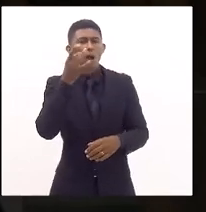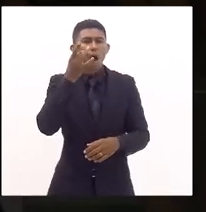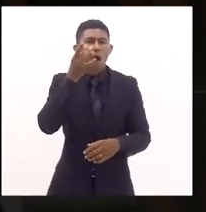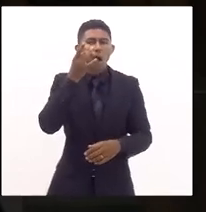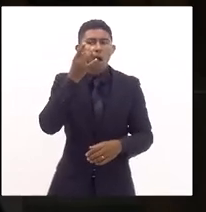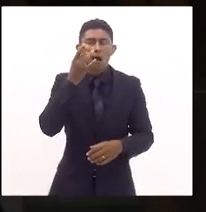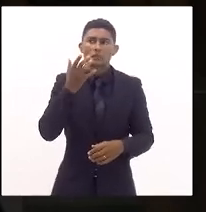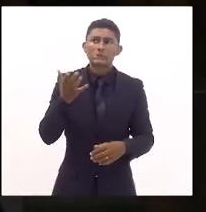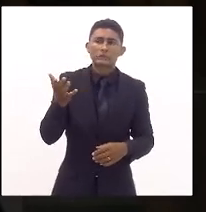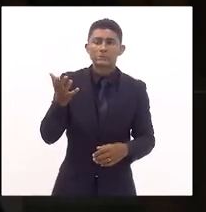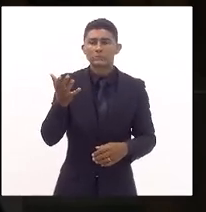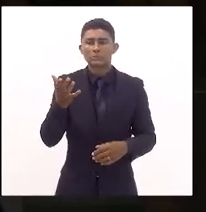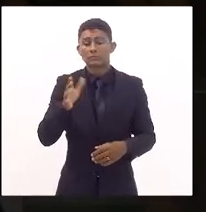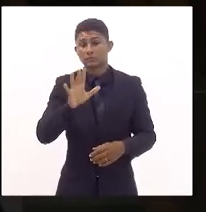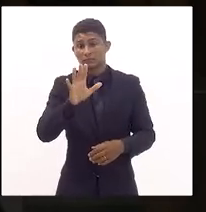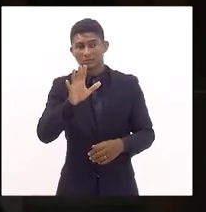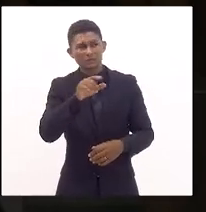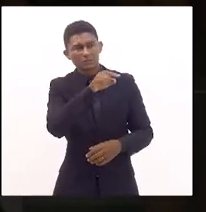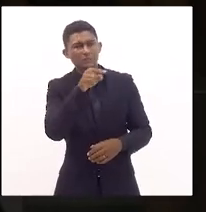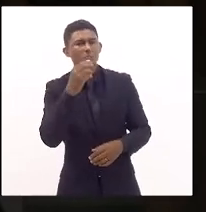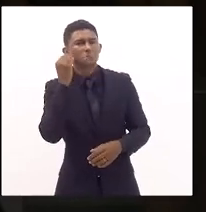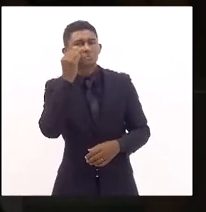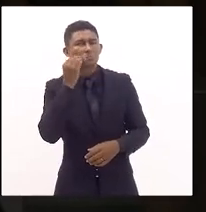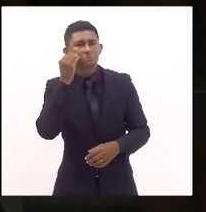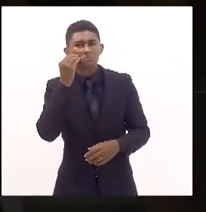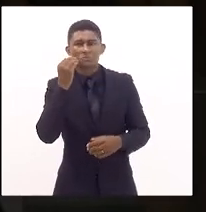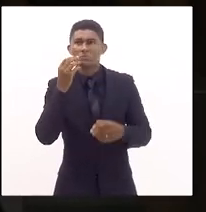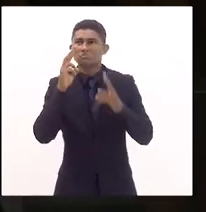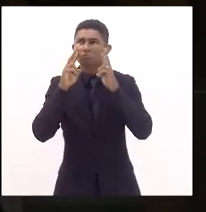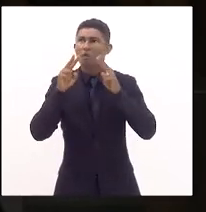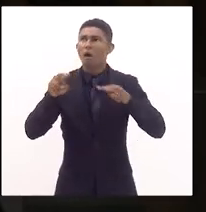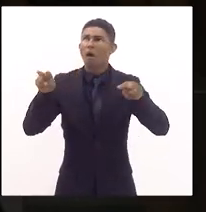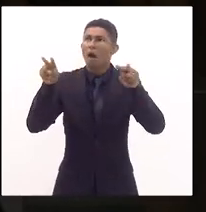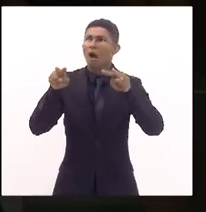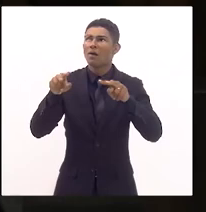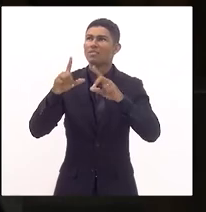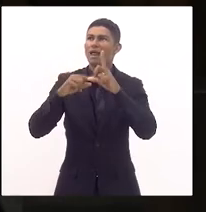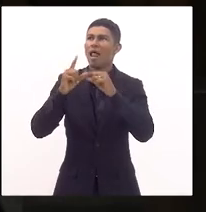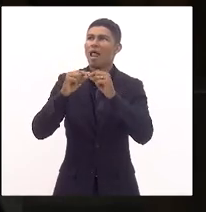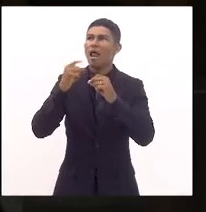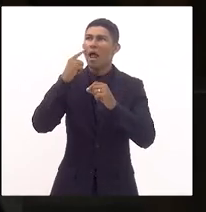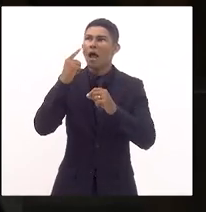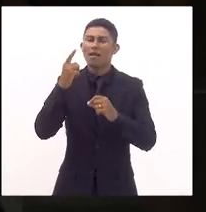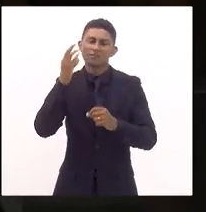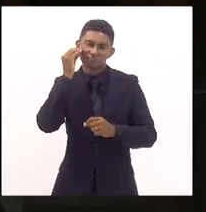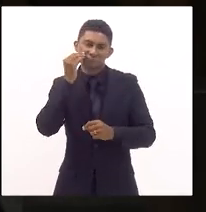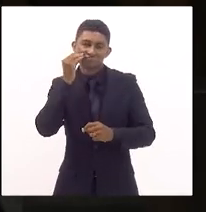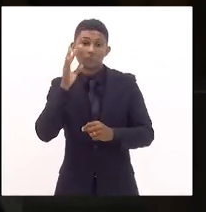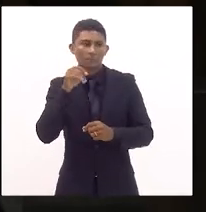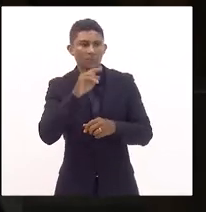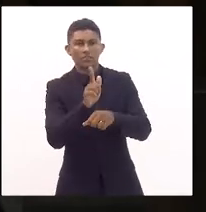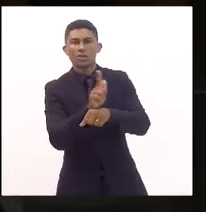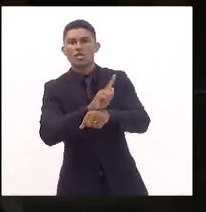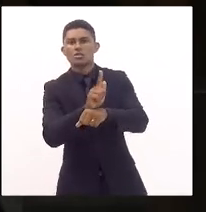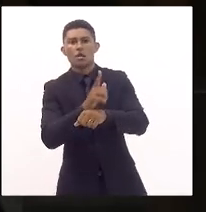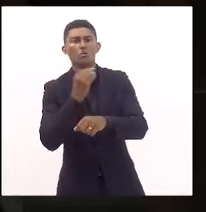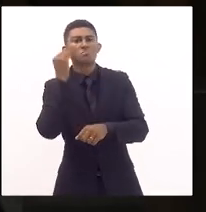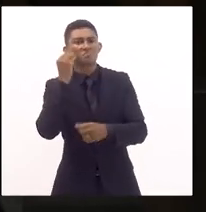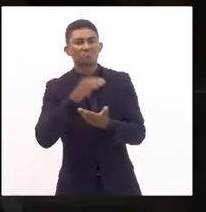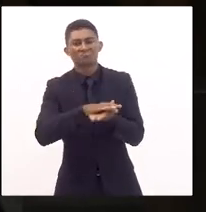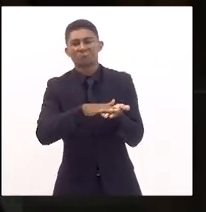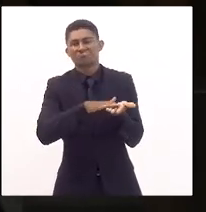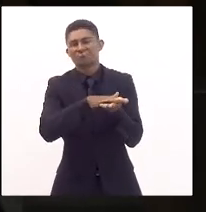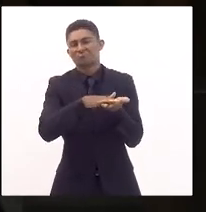estrelas, mas nenhuma experiência em gestão pública, e muito menos num